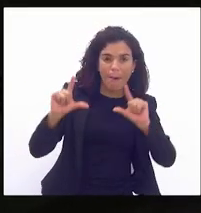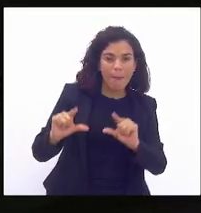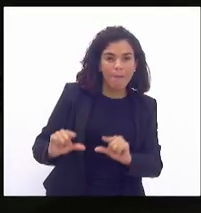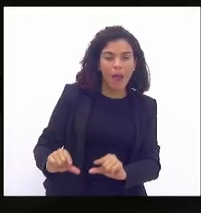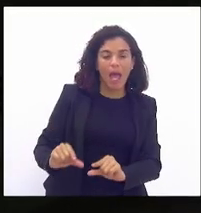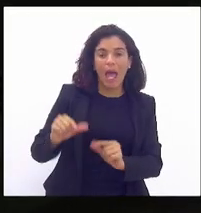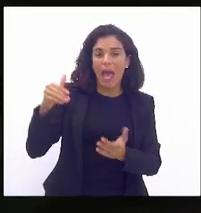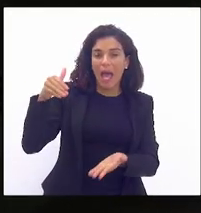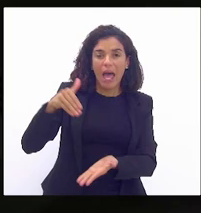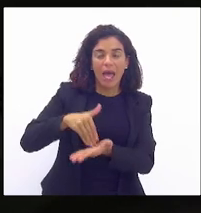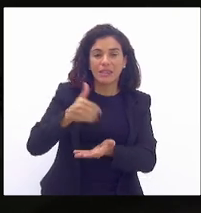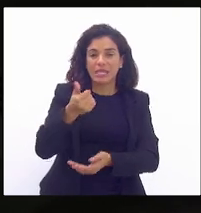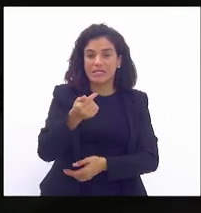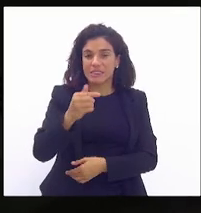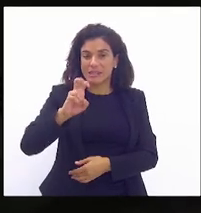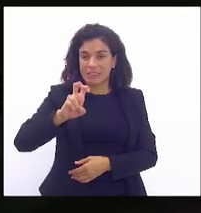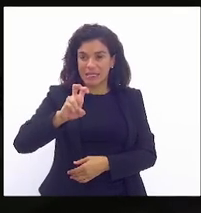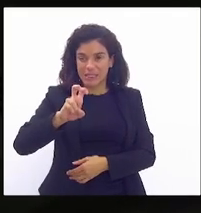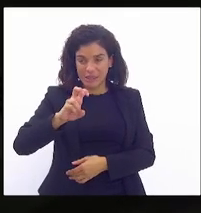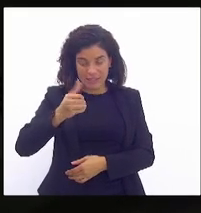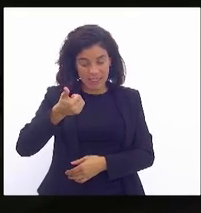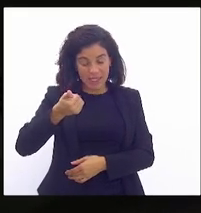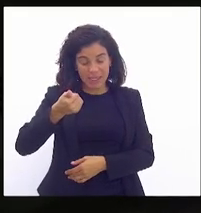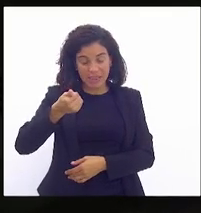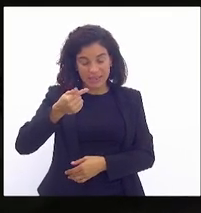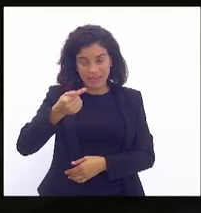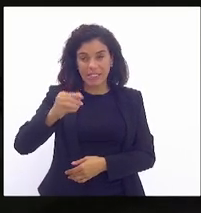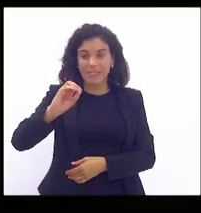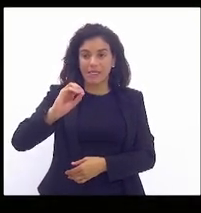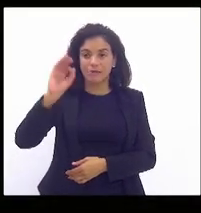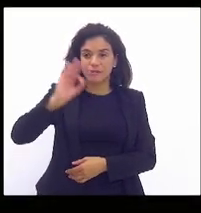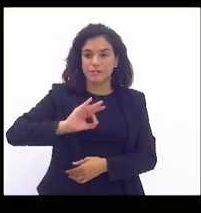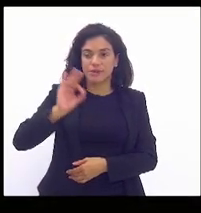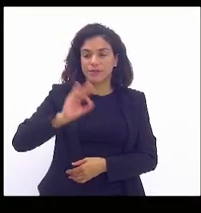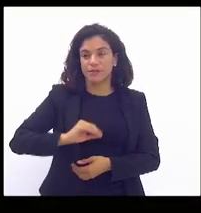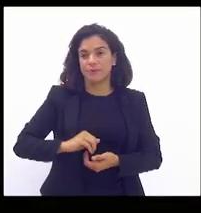até 75%. Pode passar.